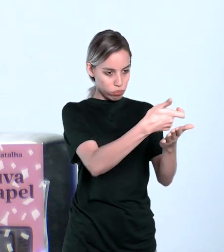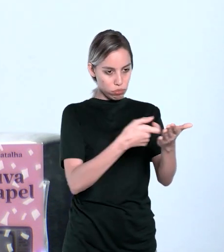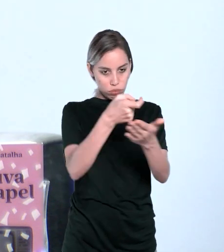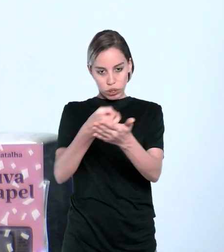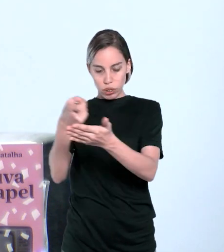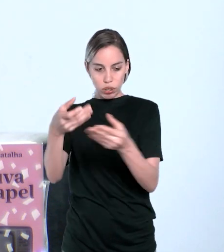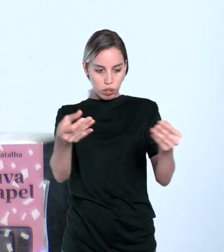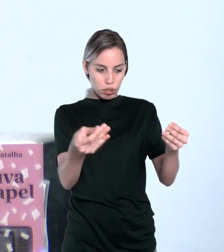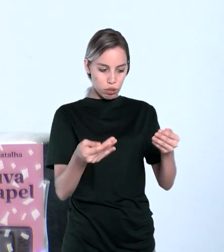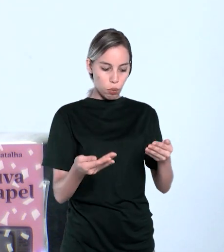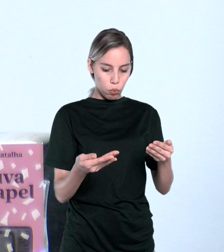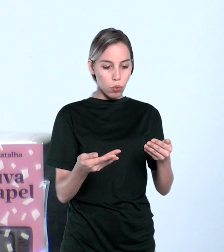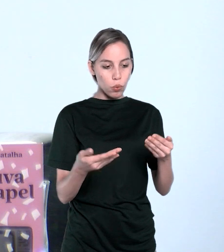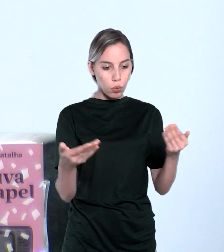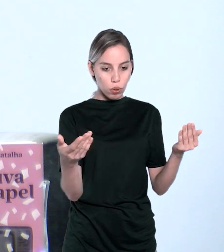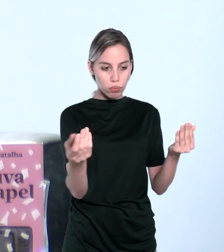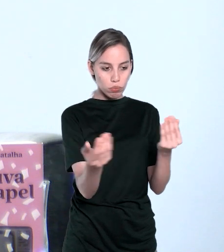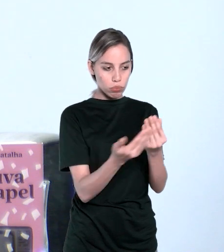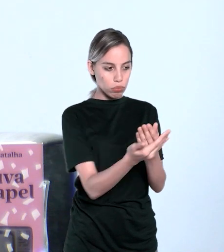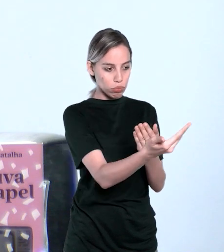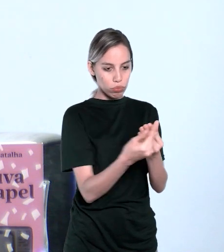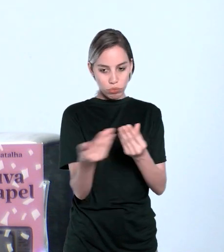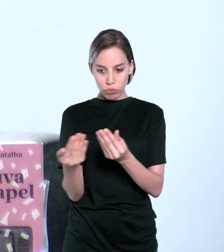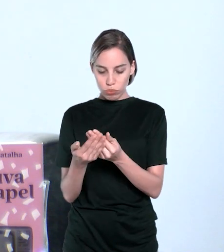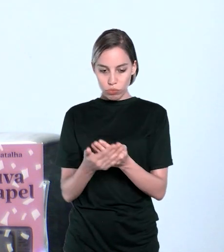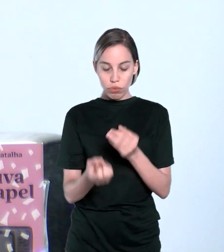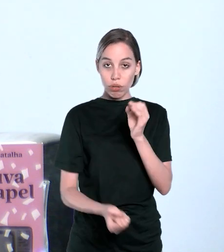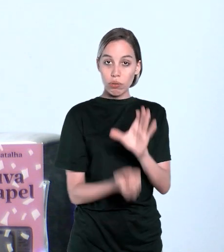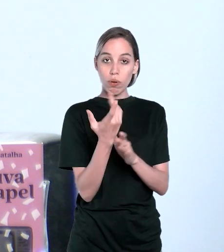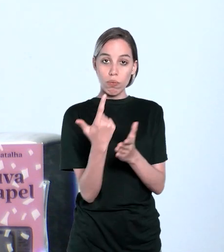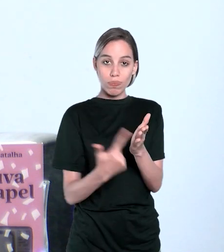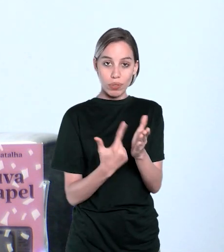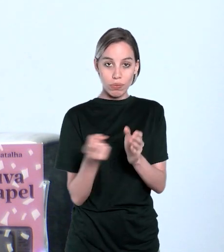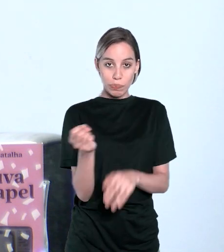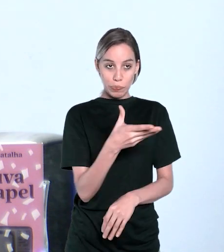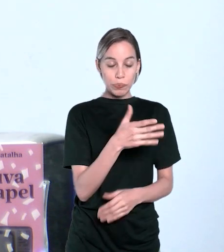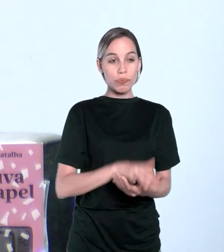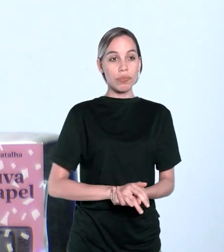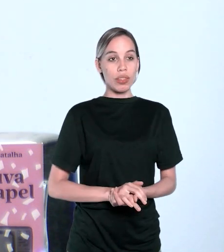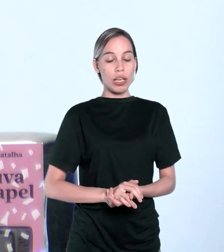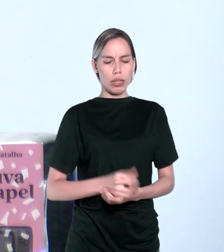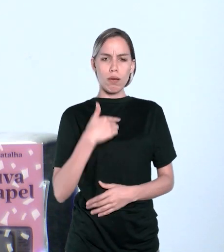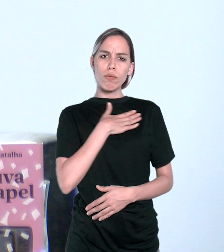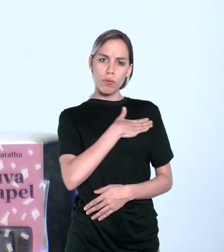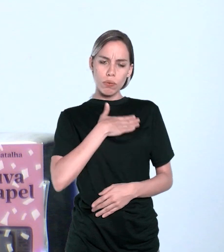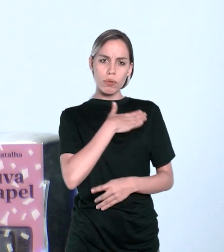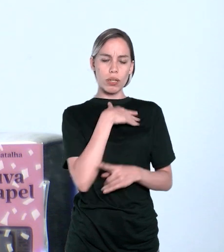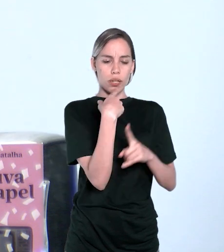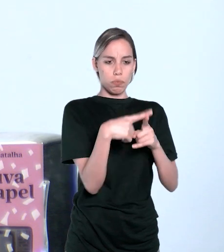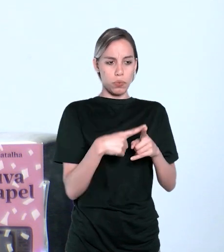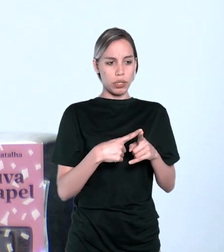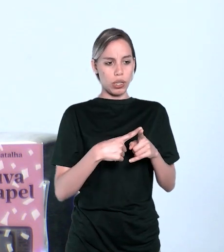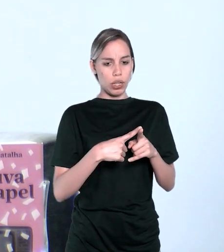livro. E eu aprendi também muito nessa editora que eu montei, a Desiderata, porque tanto a reportagem quanto a